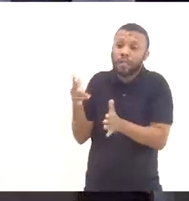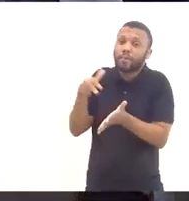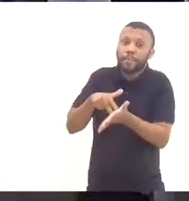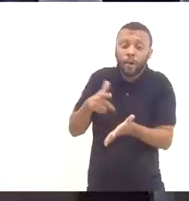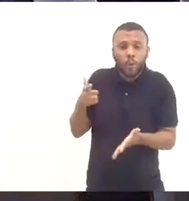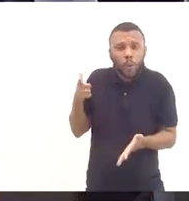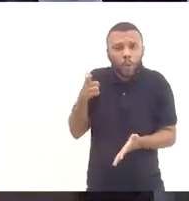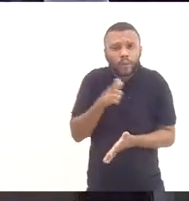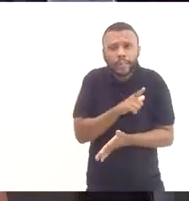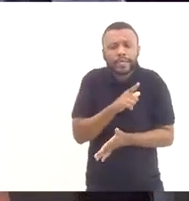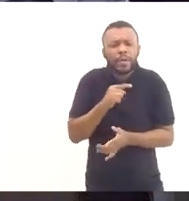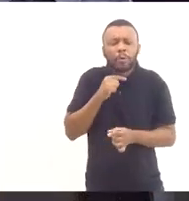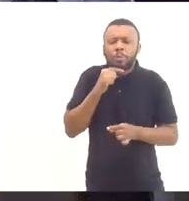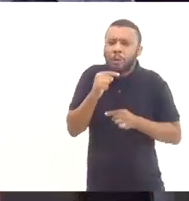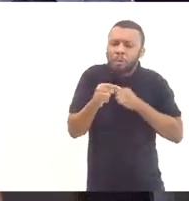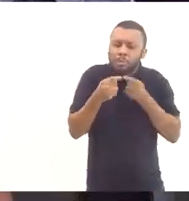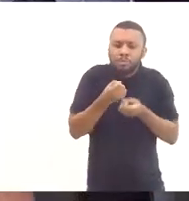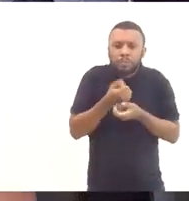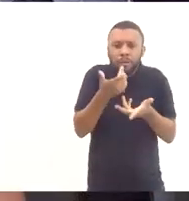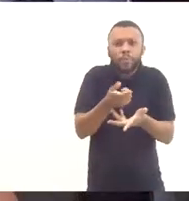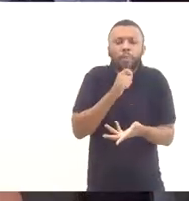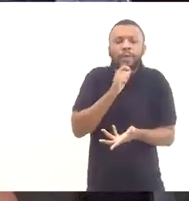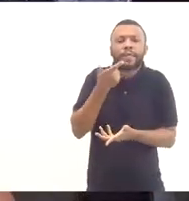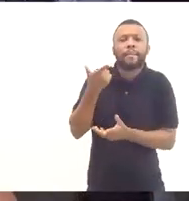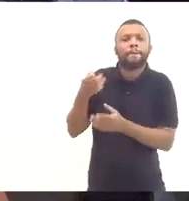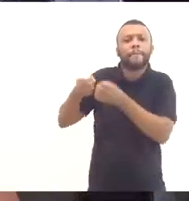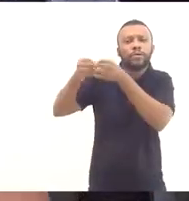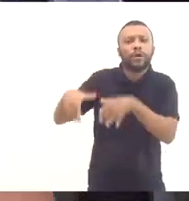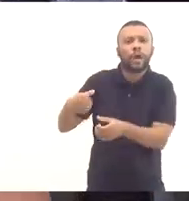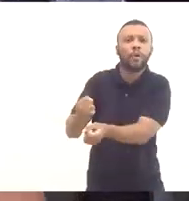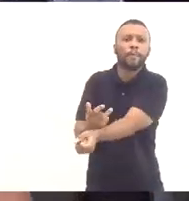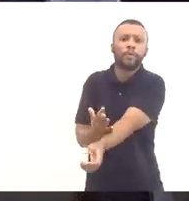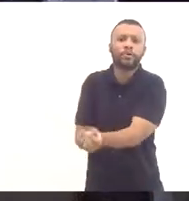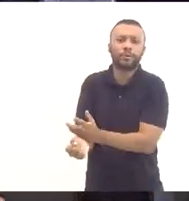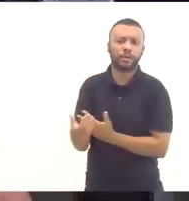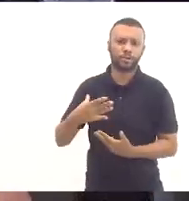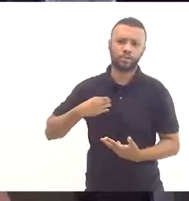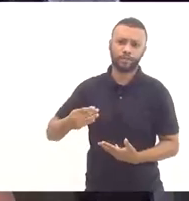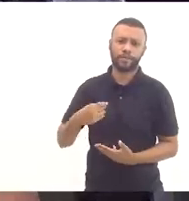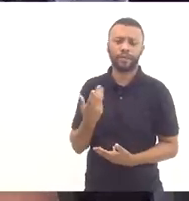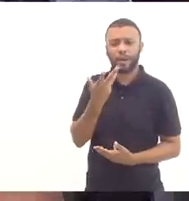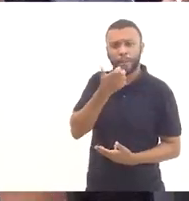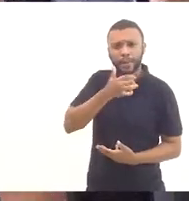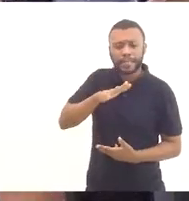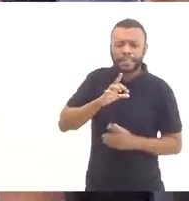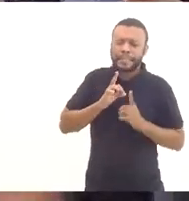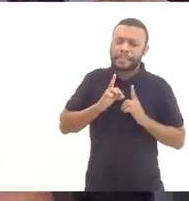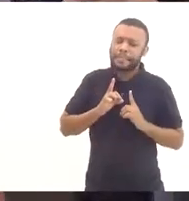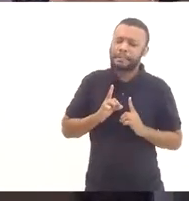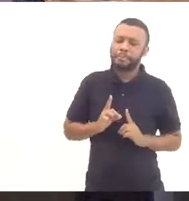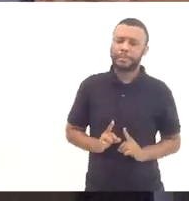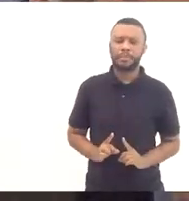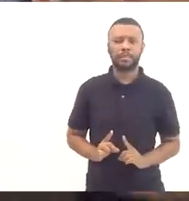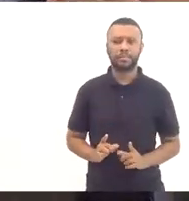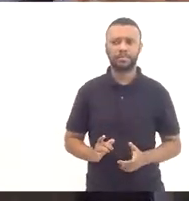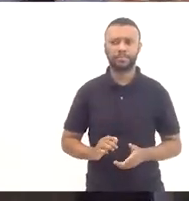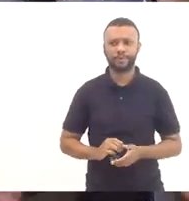expressar sem atingir o emocional do meu filho que já é uma criança ou adolescente depressivo